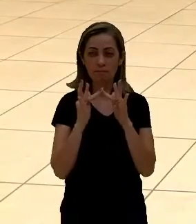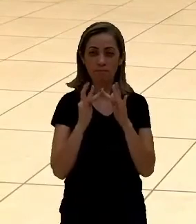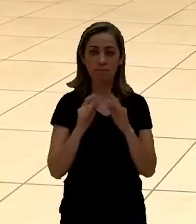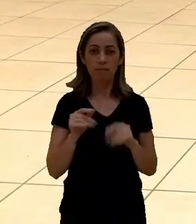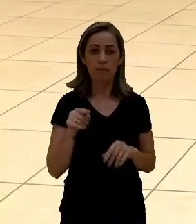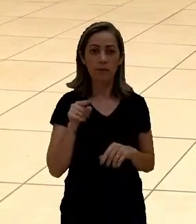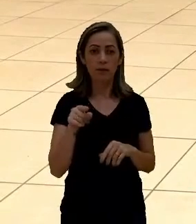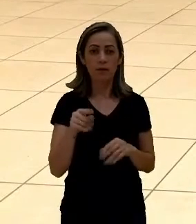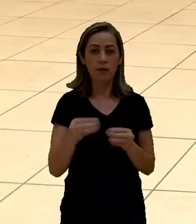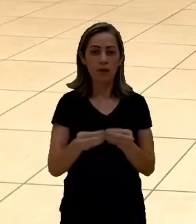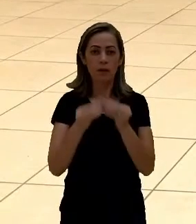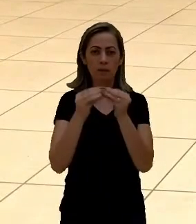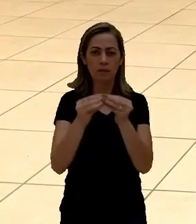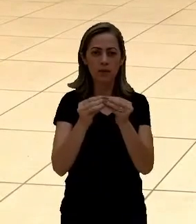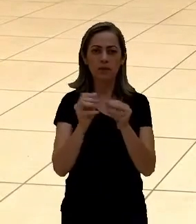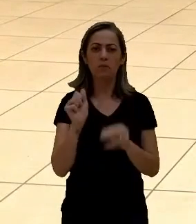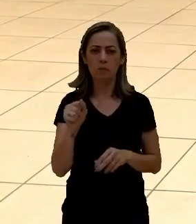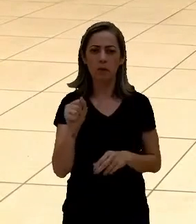pergunta